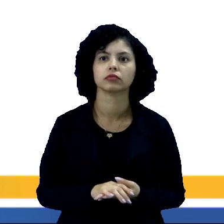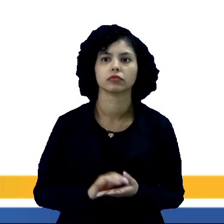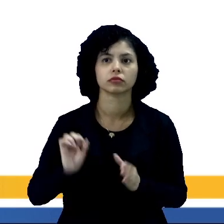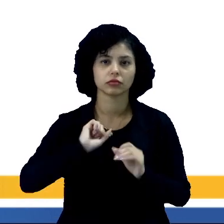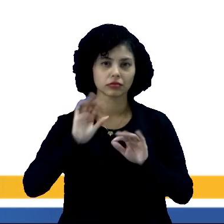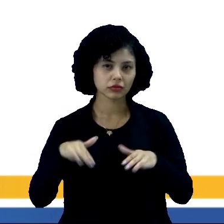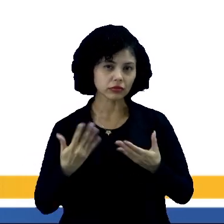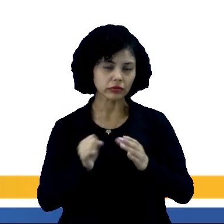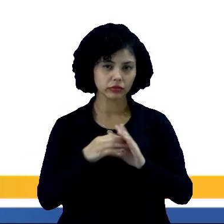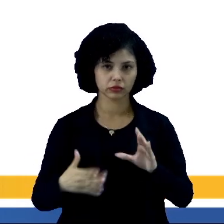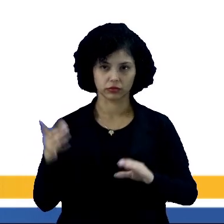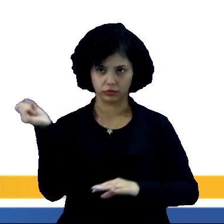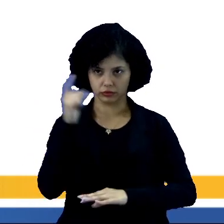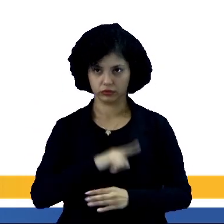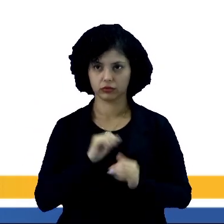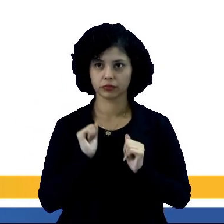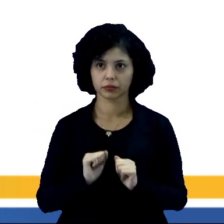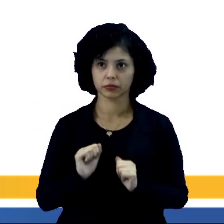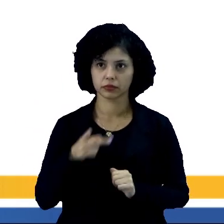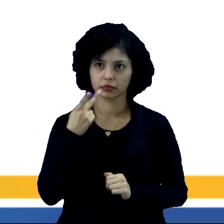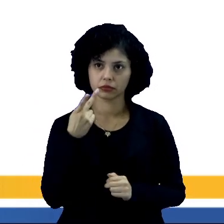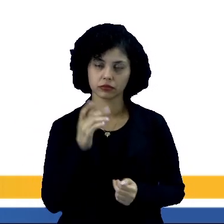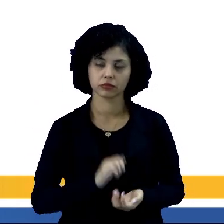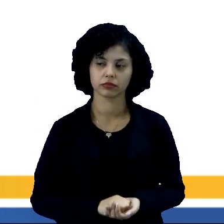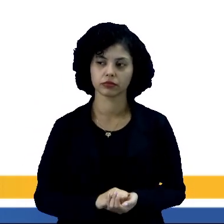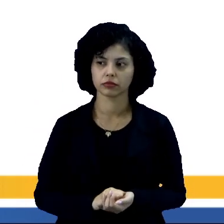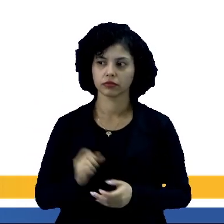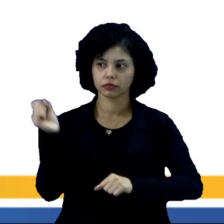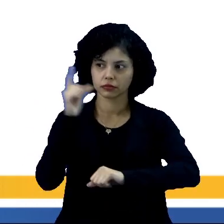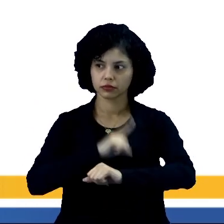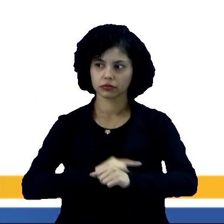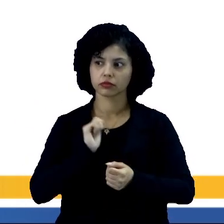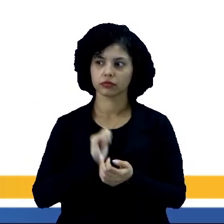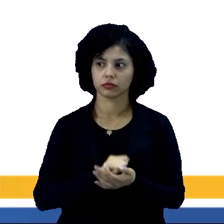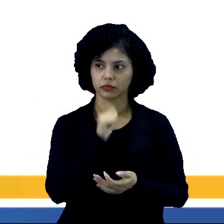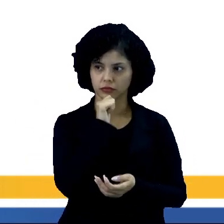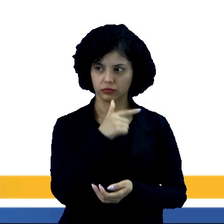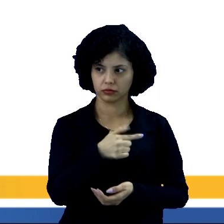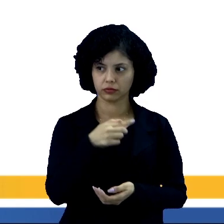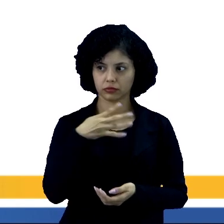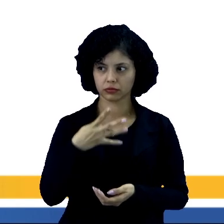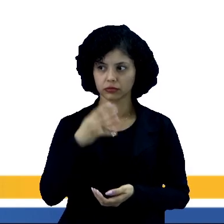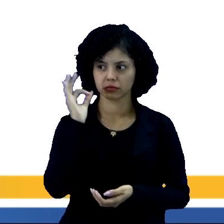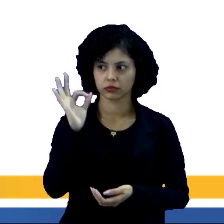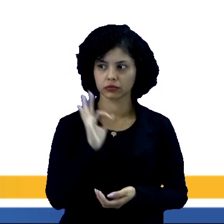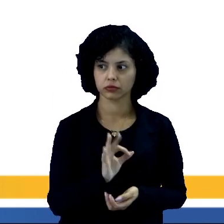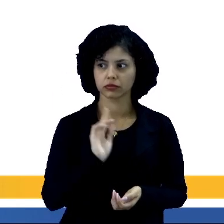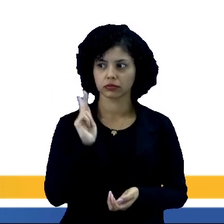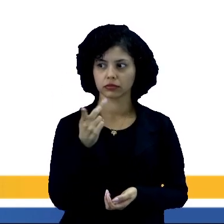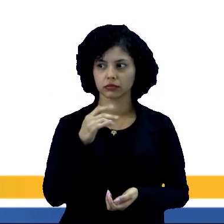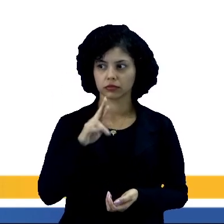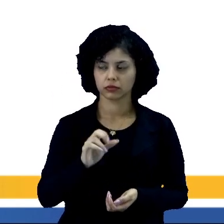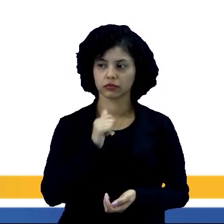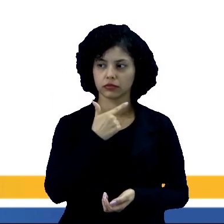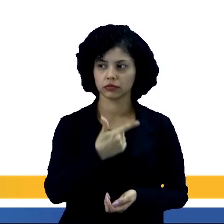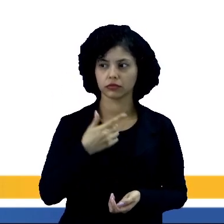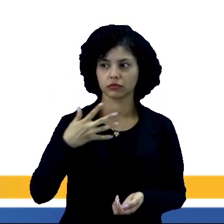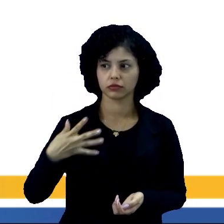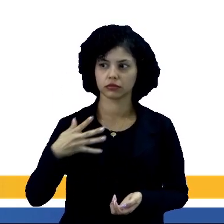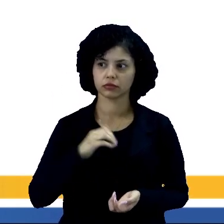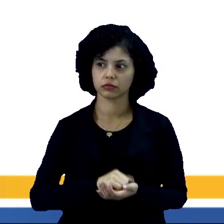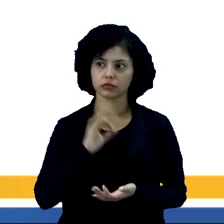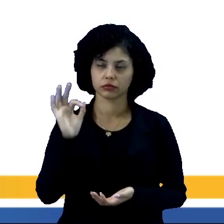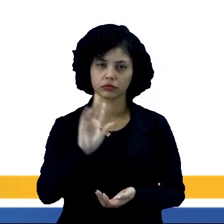as características do Sol que a gente pode citar afinal? O Sol ele é composto por 74% de hidrogênio